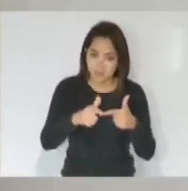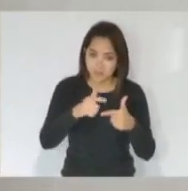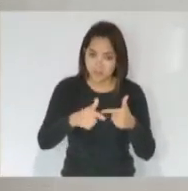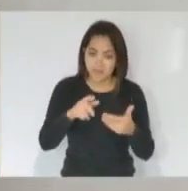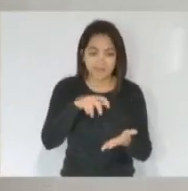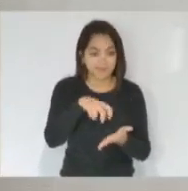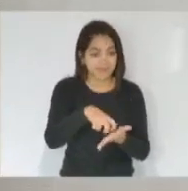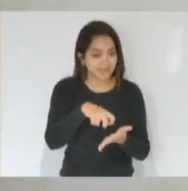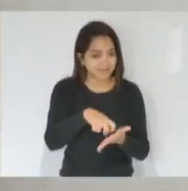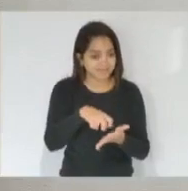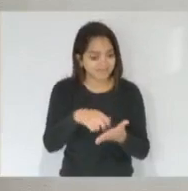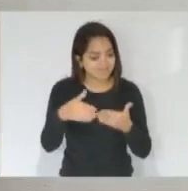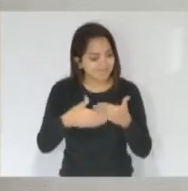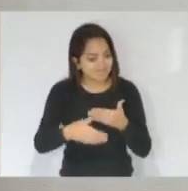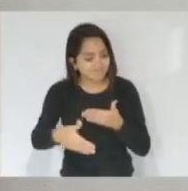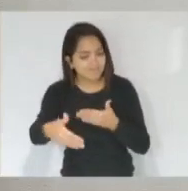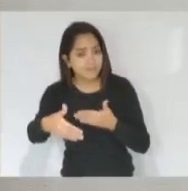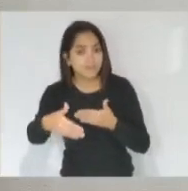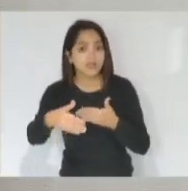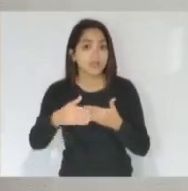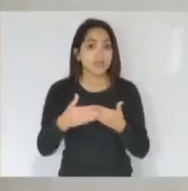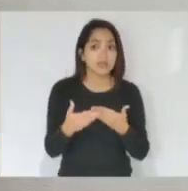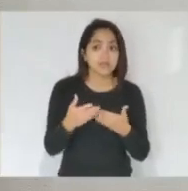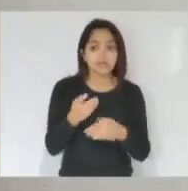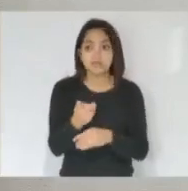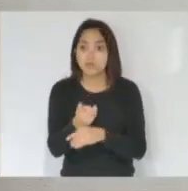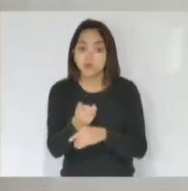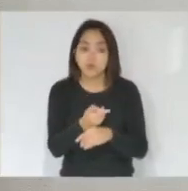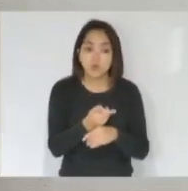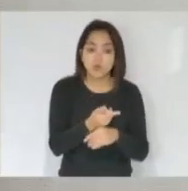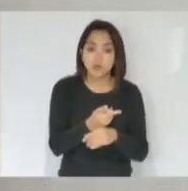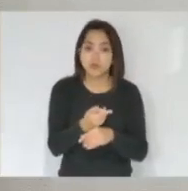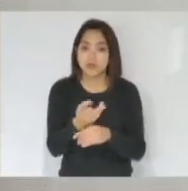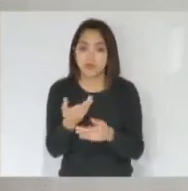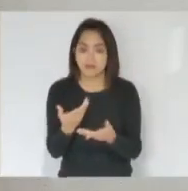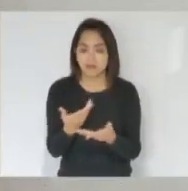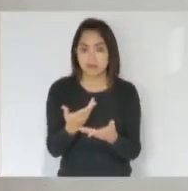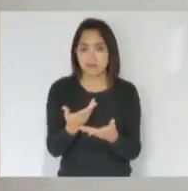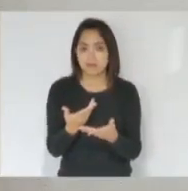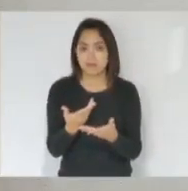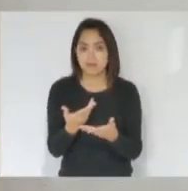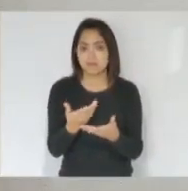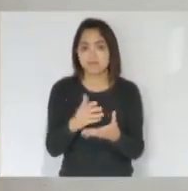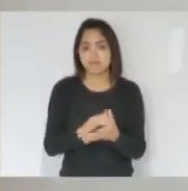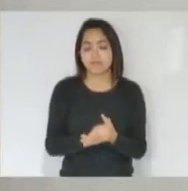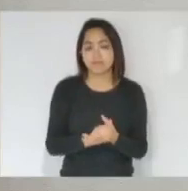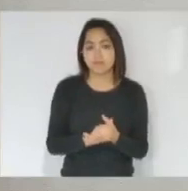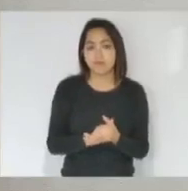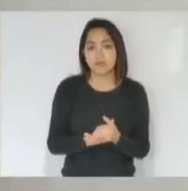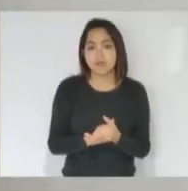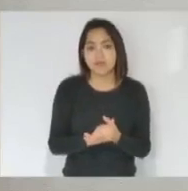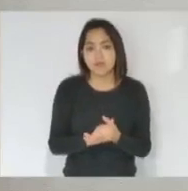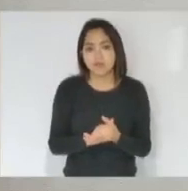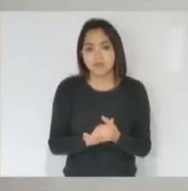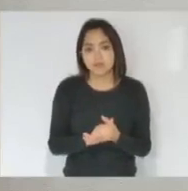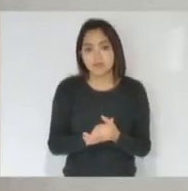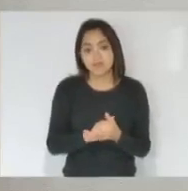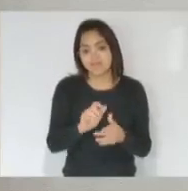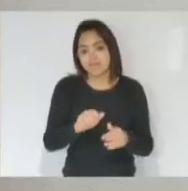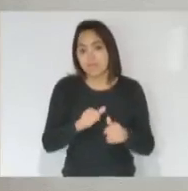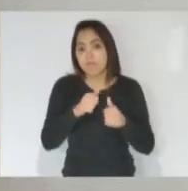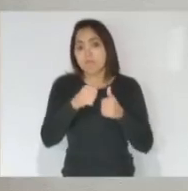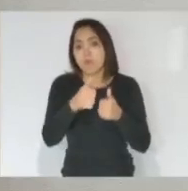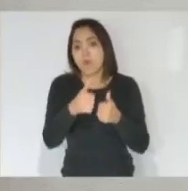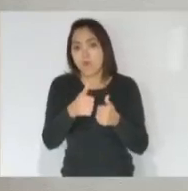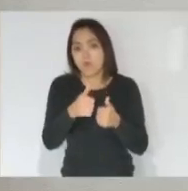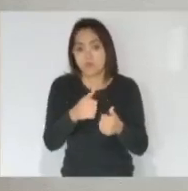ir buscar através, quem sabe, de movimentos que nunca são os melhores, mas que